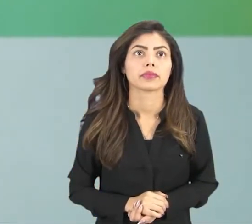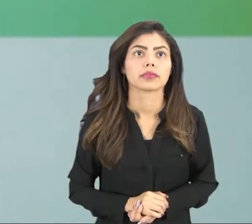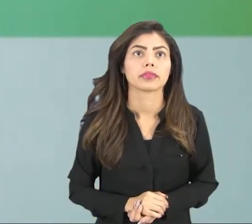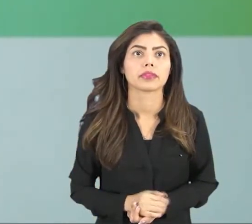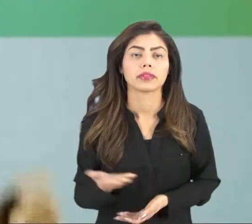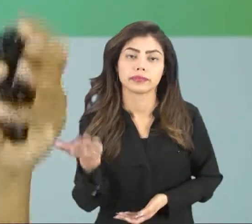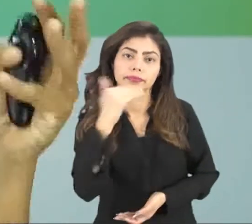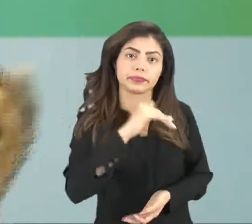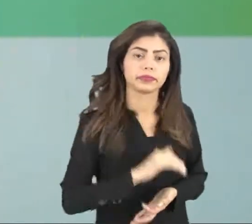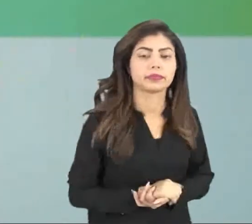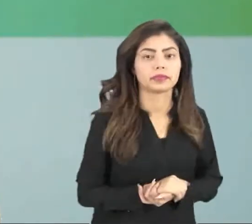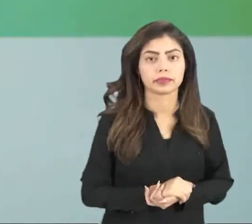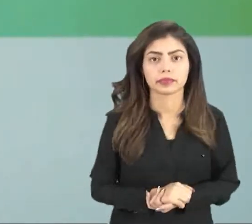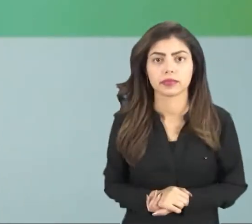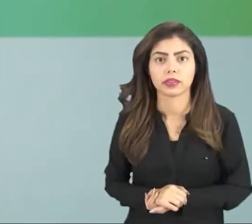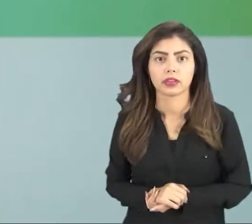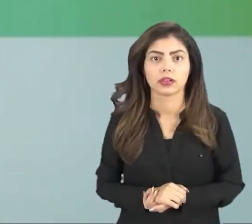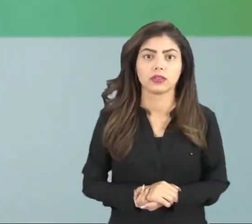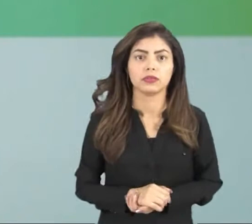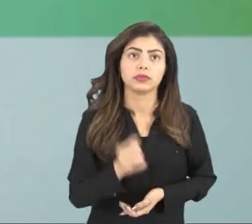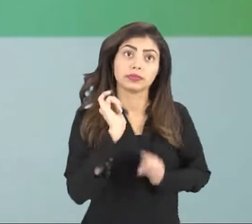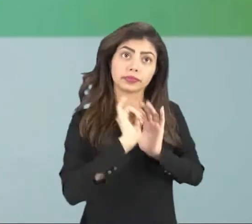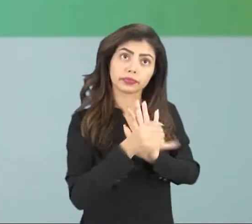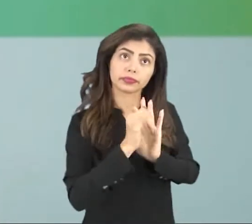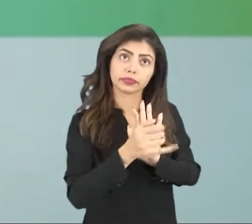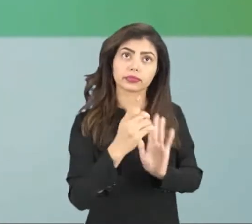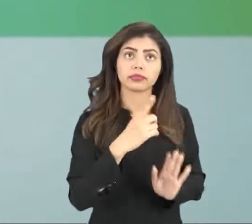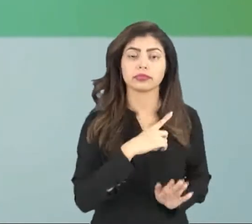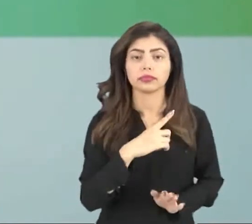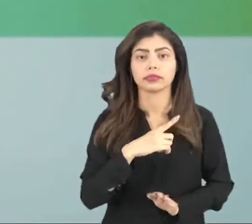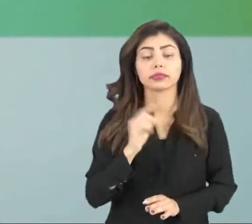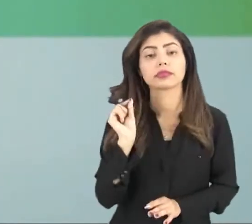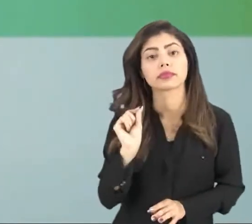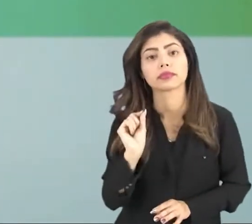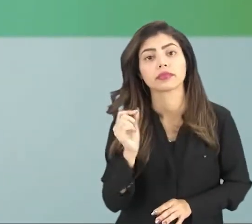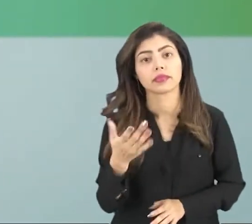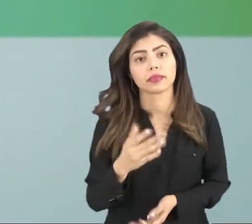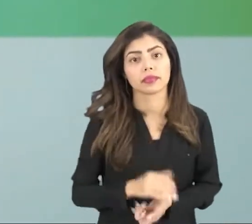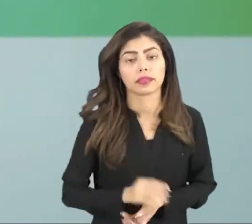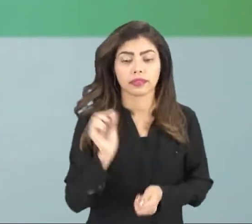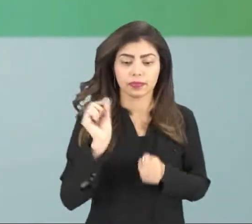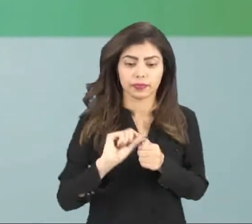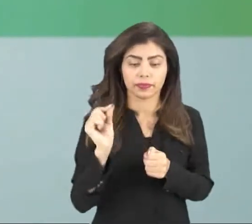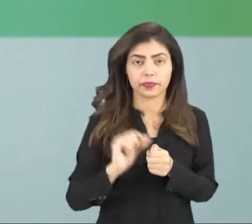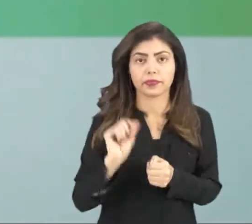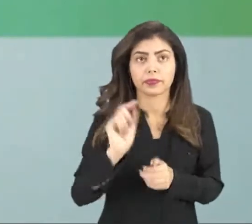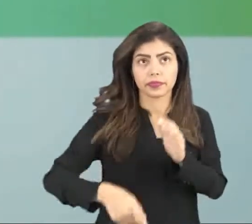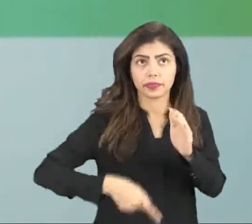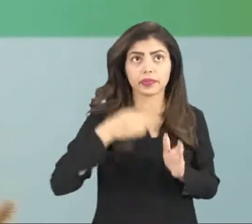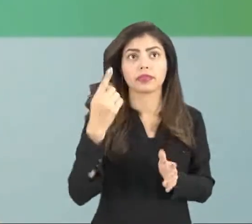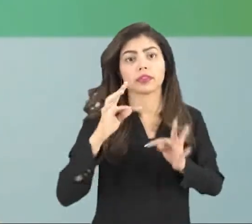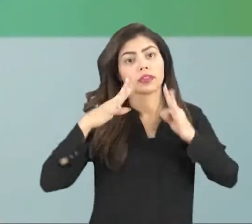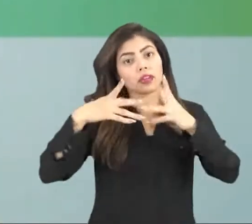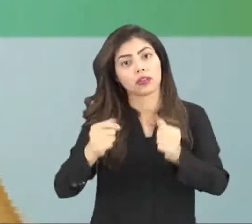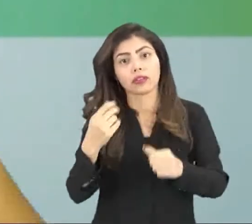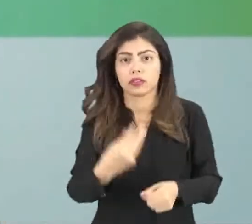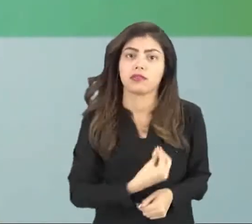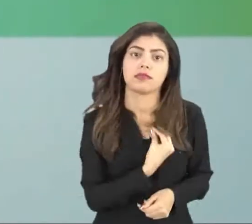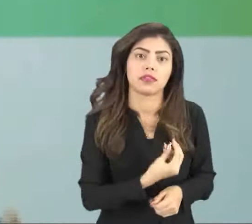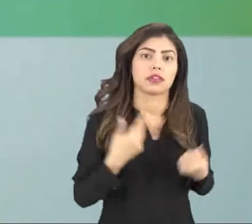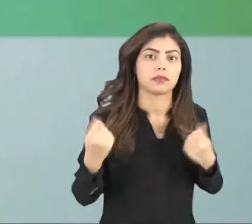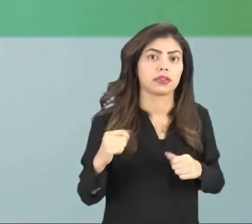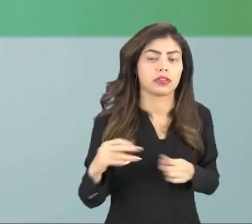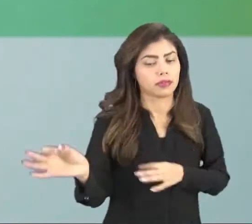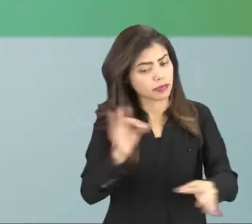Então vamos lá. Nos contos, a gente tem que, quando você vai construir seu conto, você tem que, primeiro, para tudo na vida a gente precisa